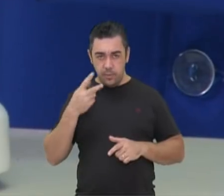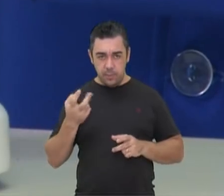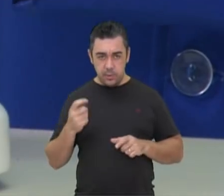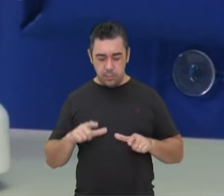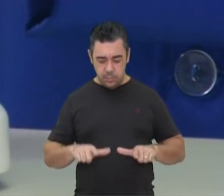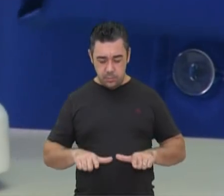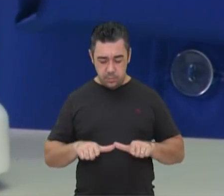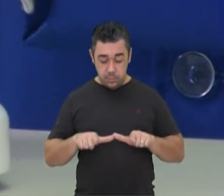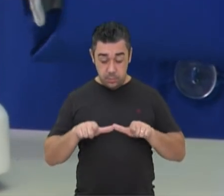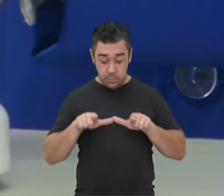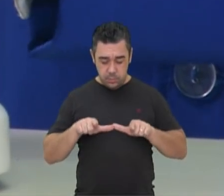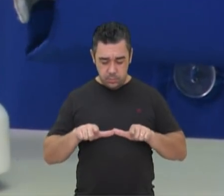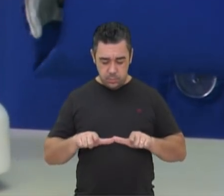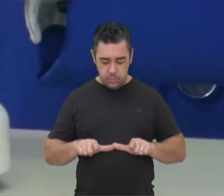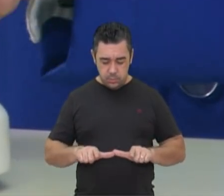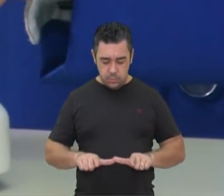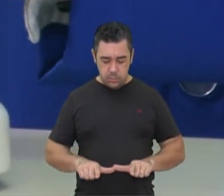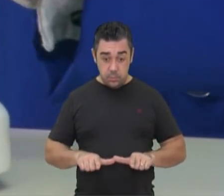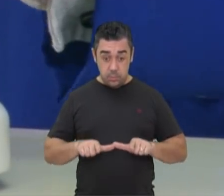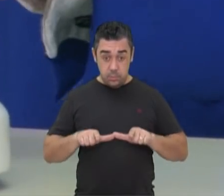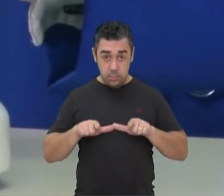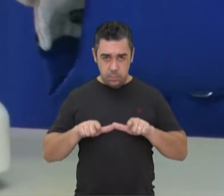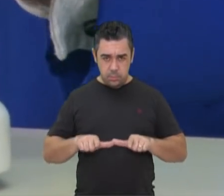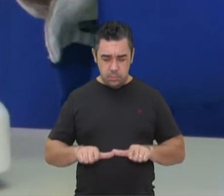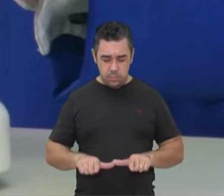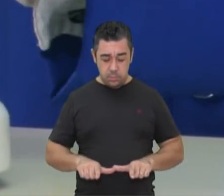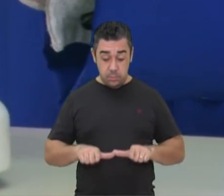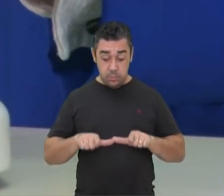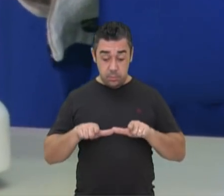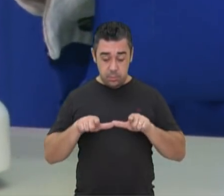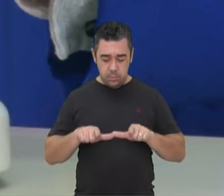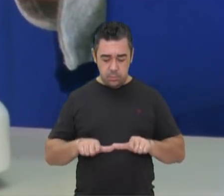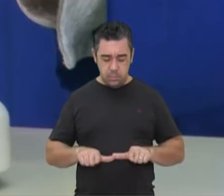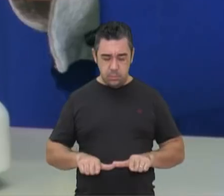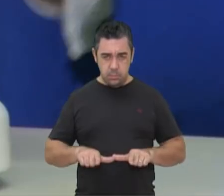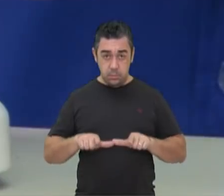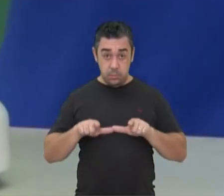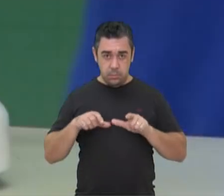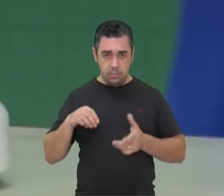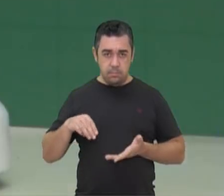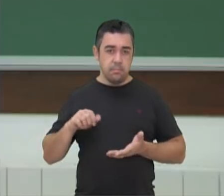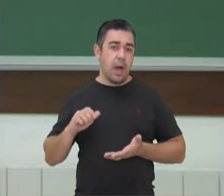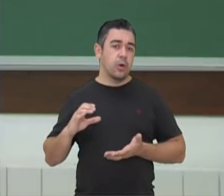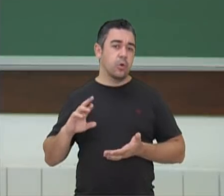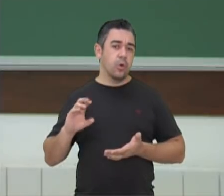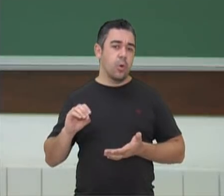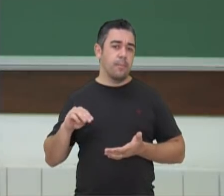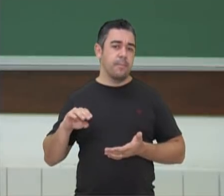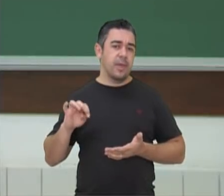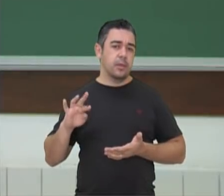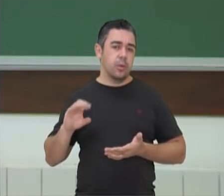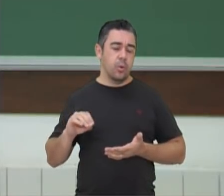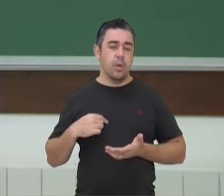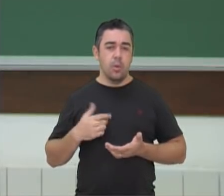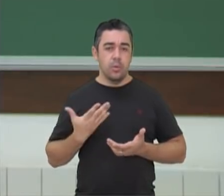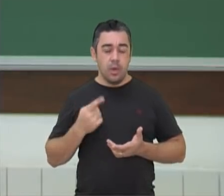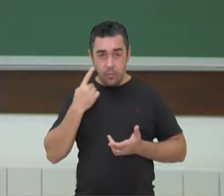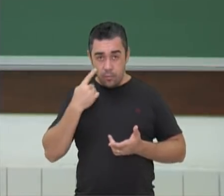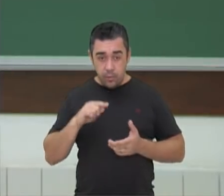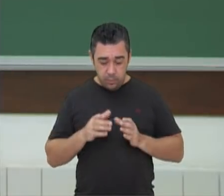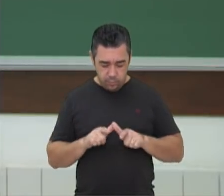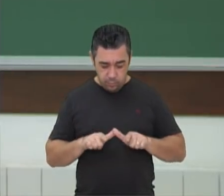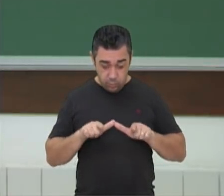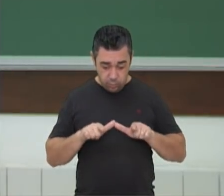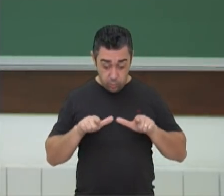subindo? Agora ela vai descer, ó. Esse é o meu botão macrométrico. Então, quando eu quero observar um objeto,